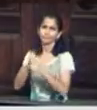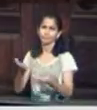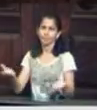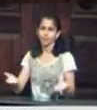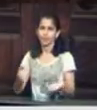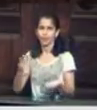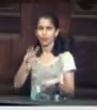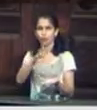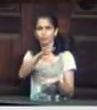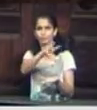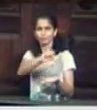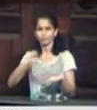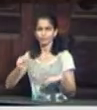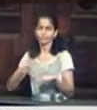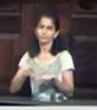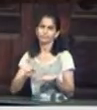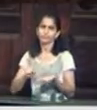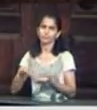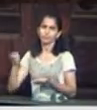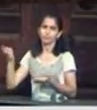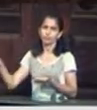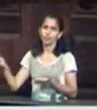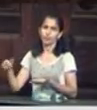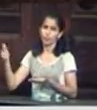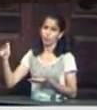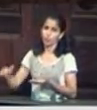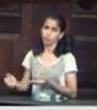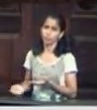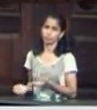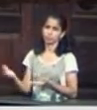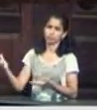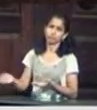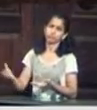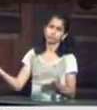sejam capturados para tapar o buraco do governo do Estado.